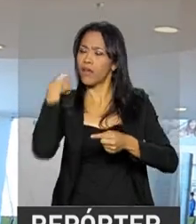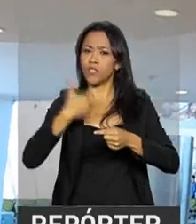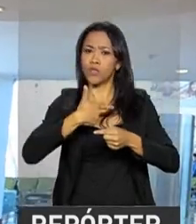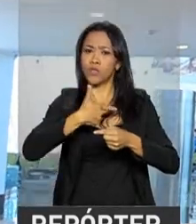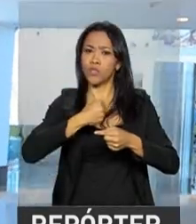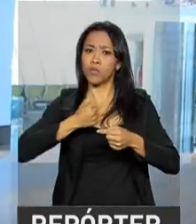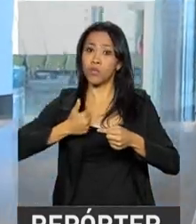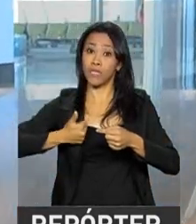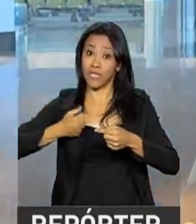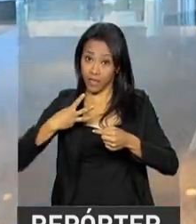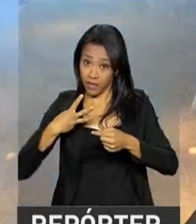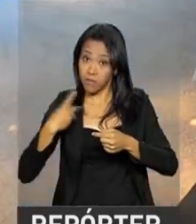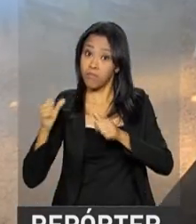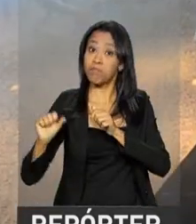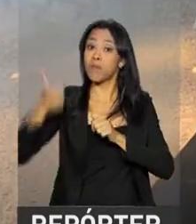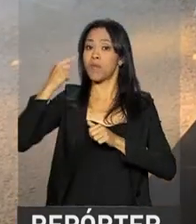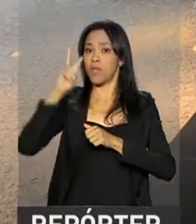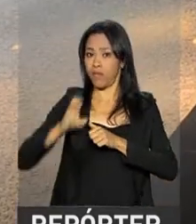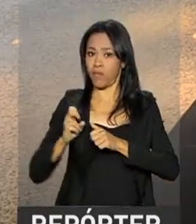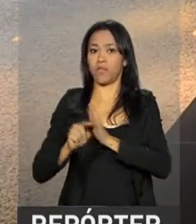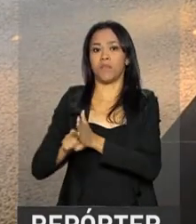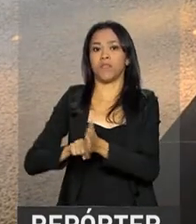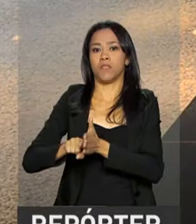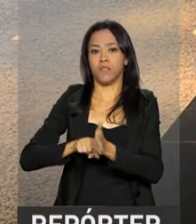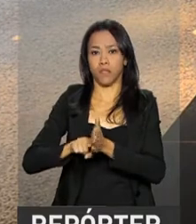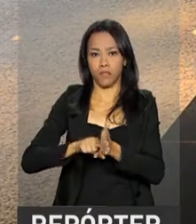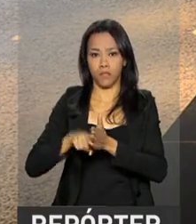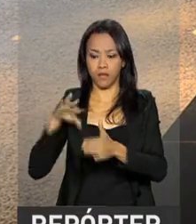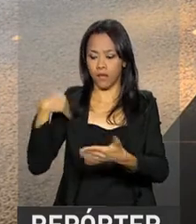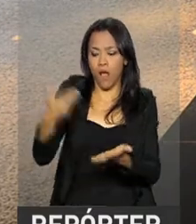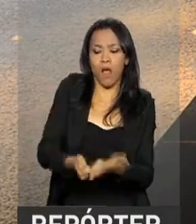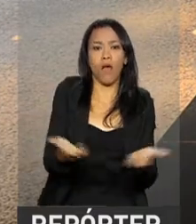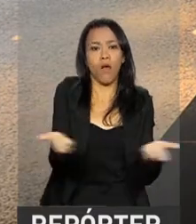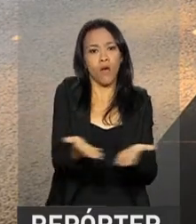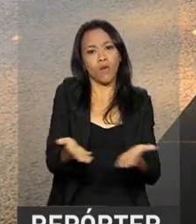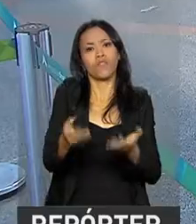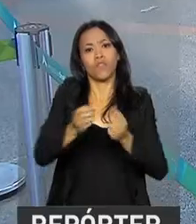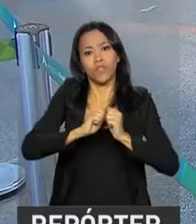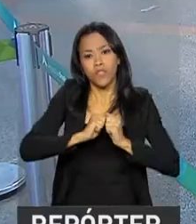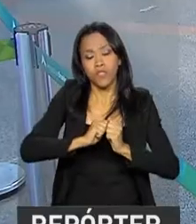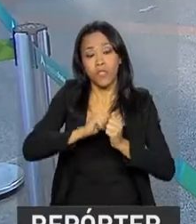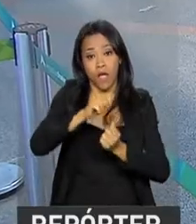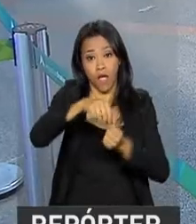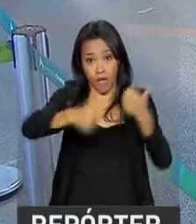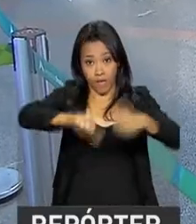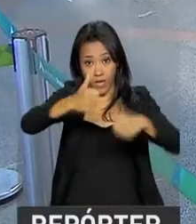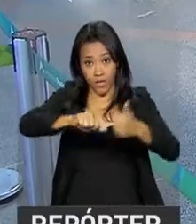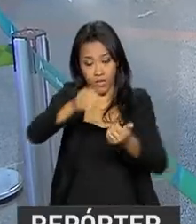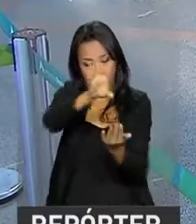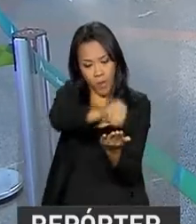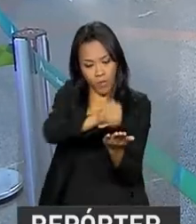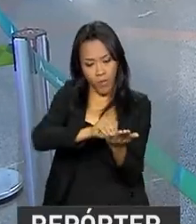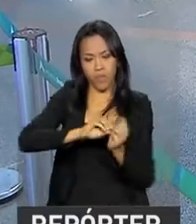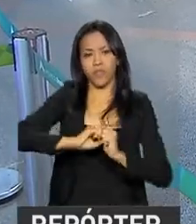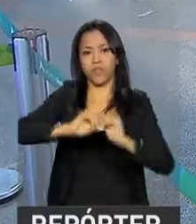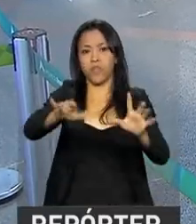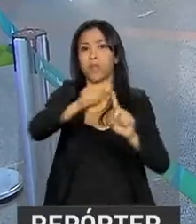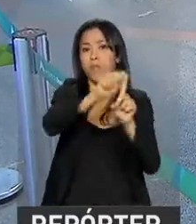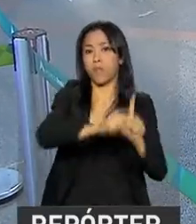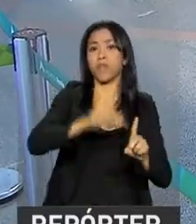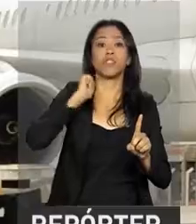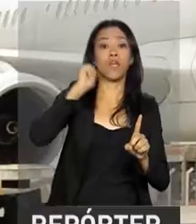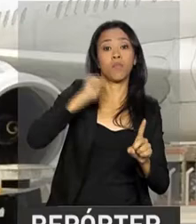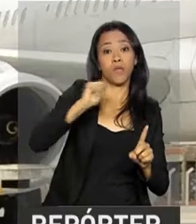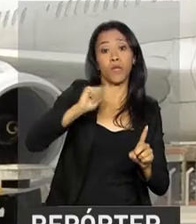foi feita pela primeira vez a avaliação divulgada nesta segunda-feira é referente aos meses de abril maio e